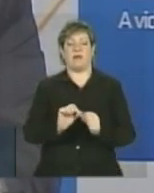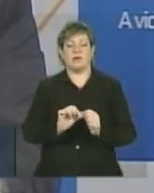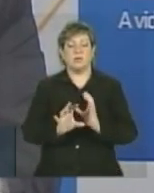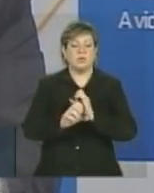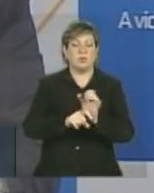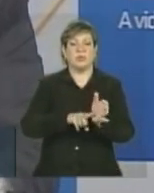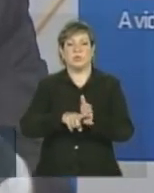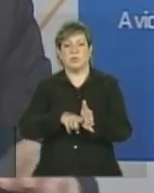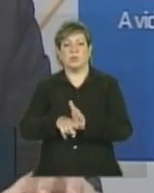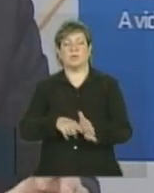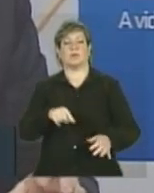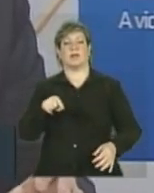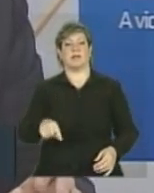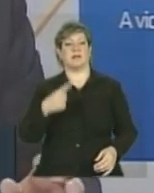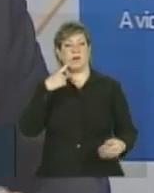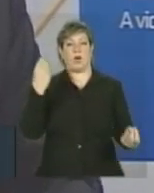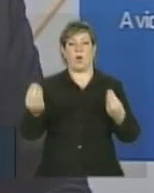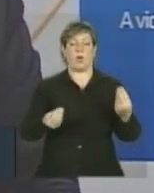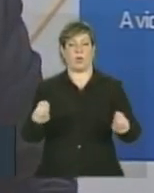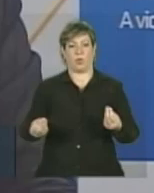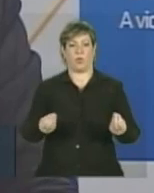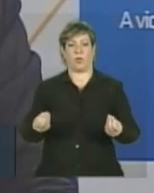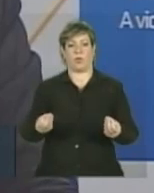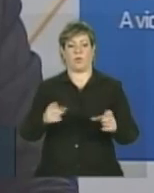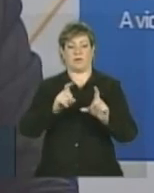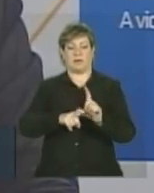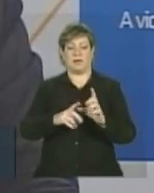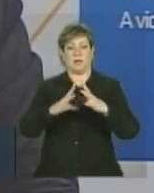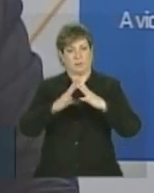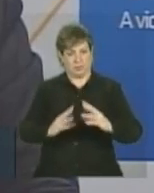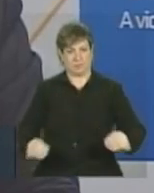equacionar essa sua dívida.